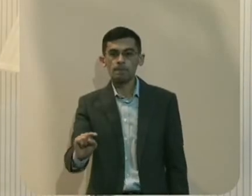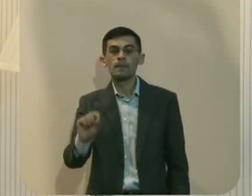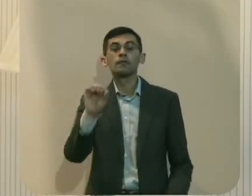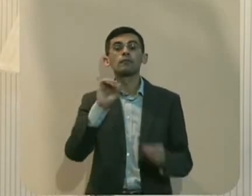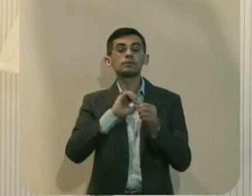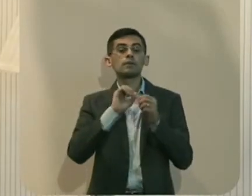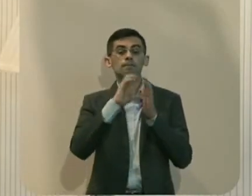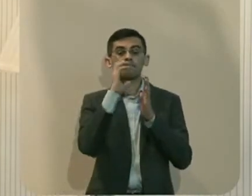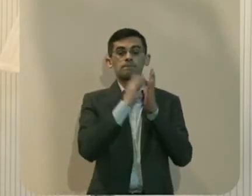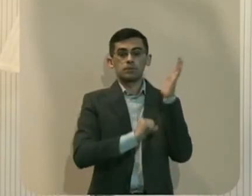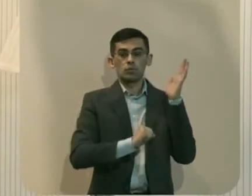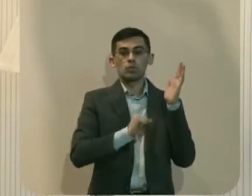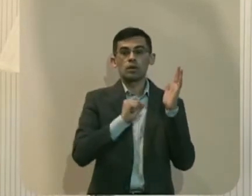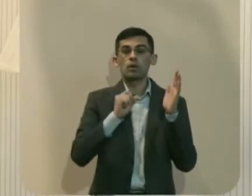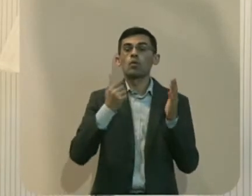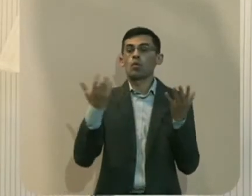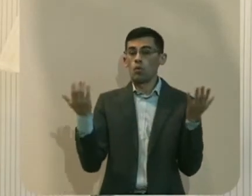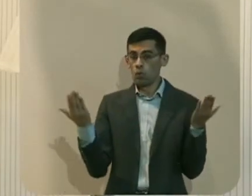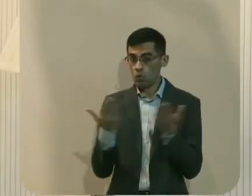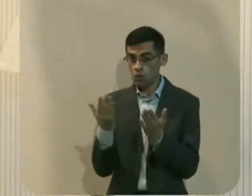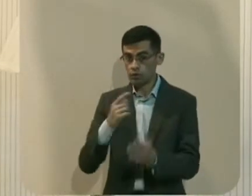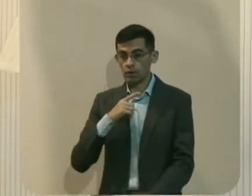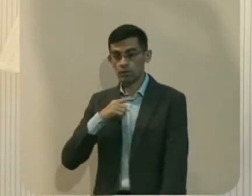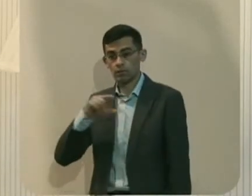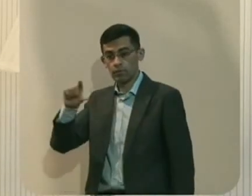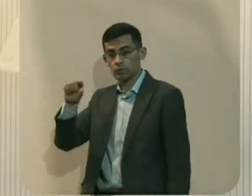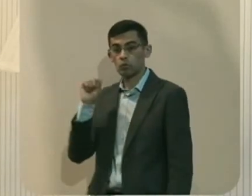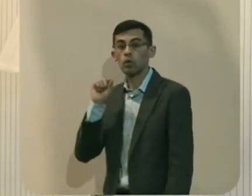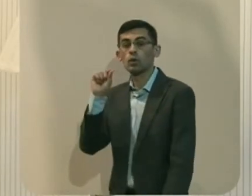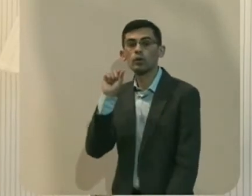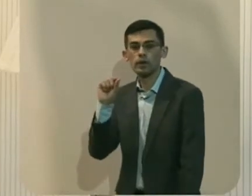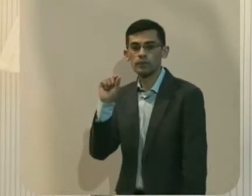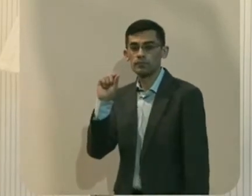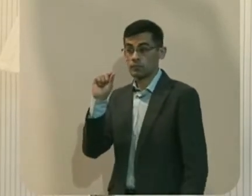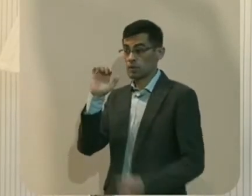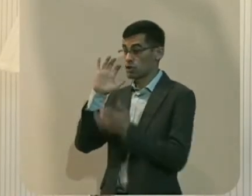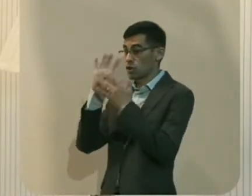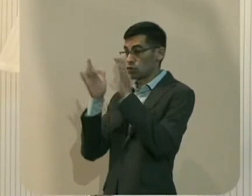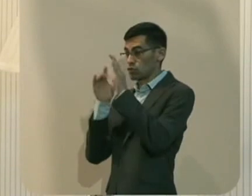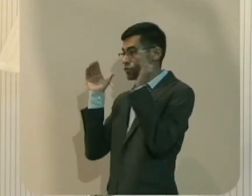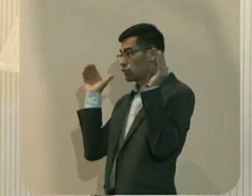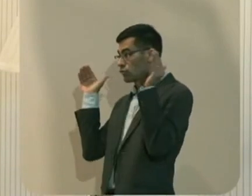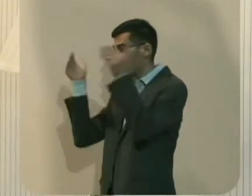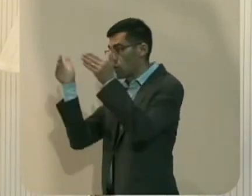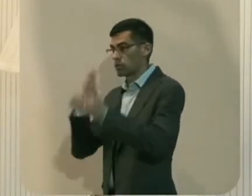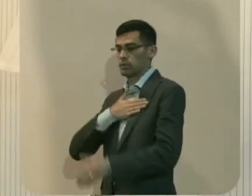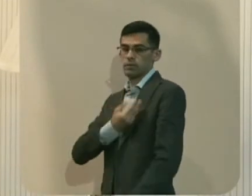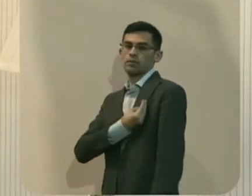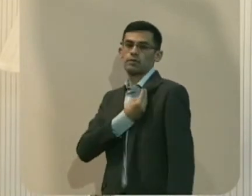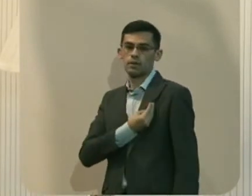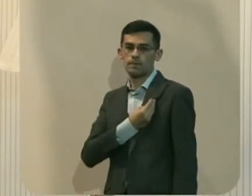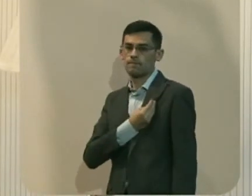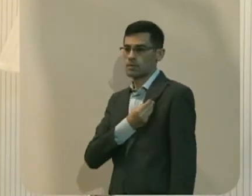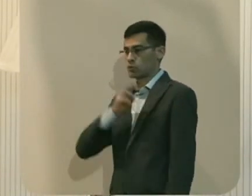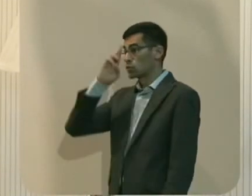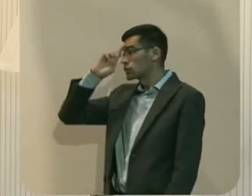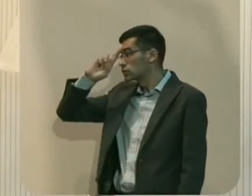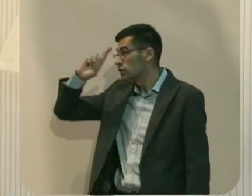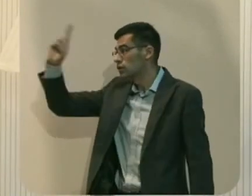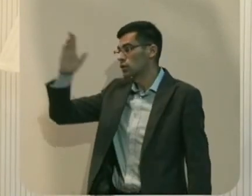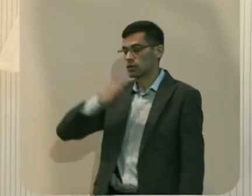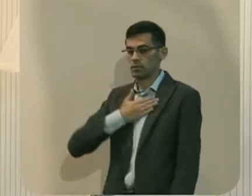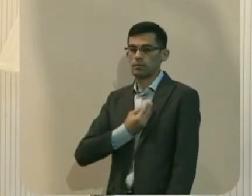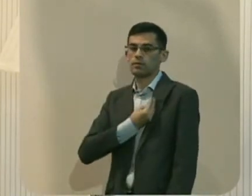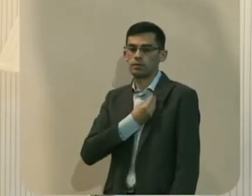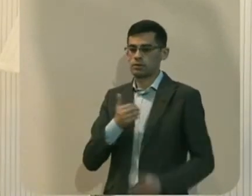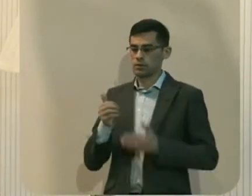você vai dizer, hoje eu estou tomando a decisão de colocar Jesus como meu foco. Ele vai ser o Senhor da minha vida, Ele